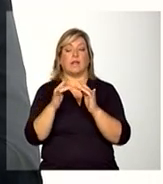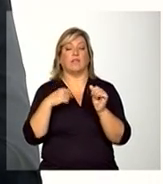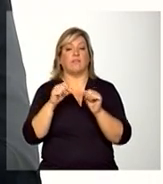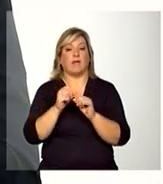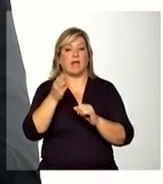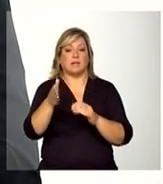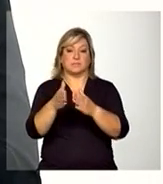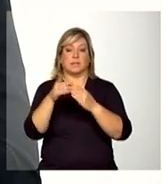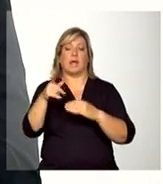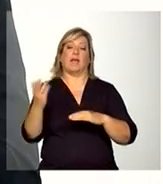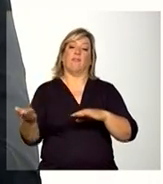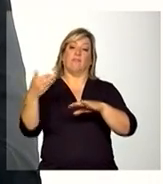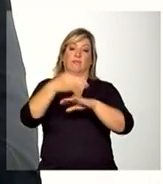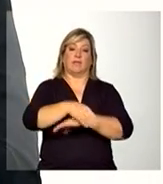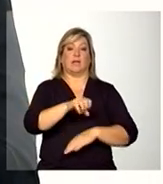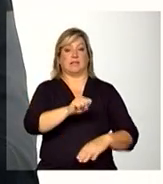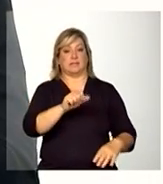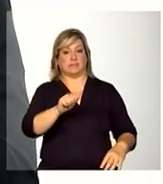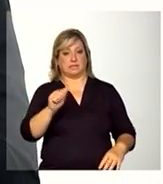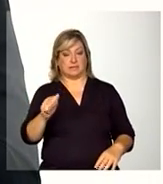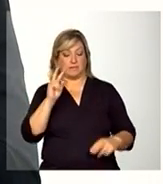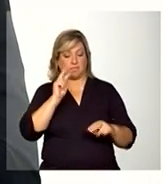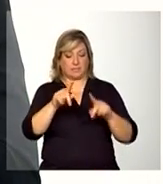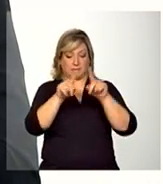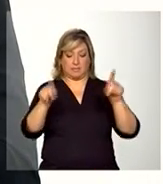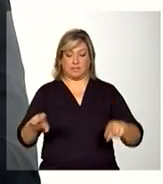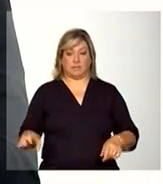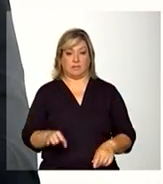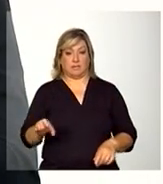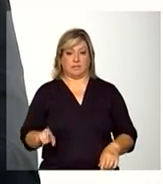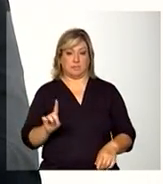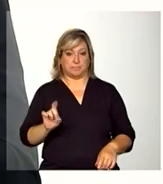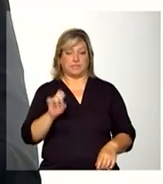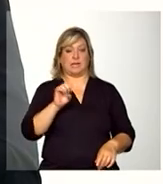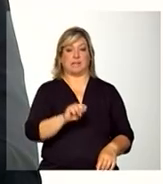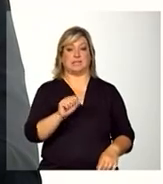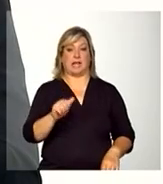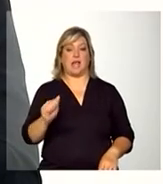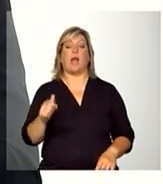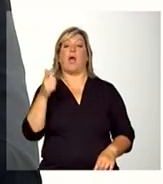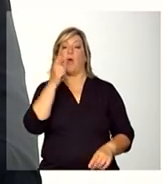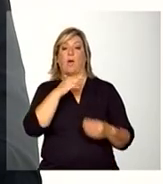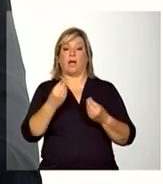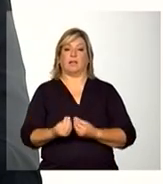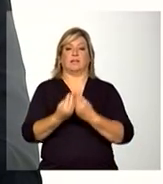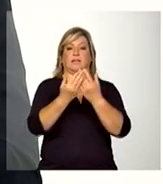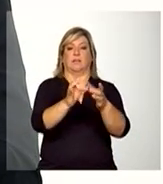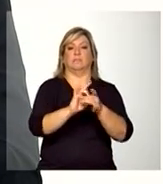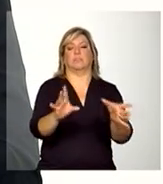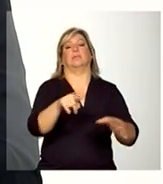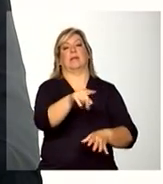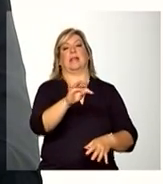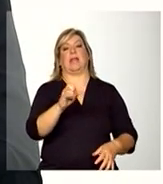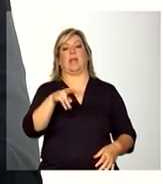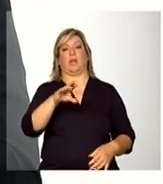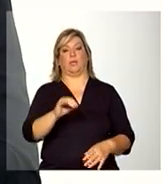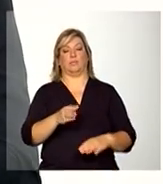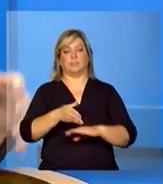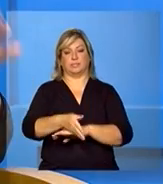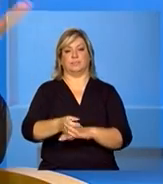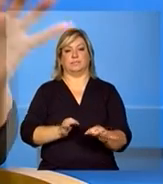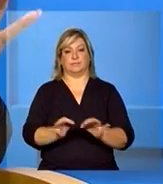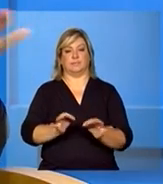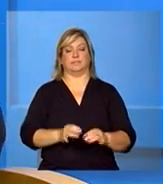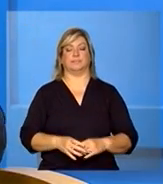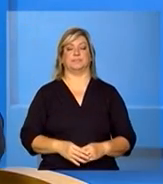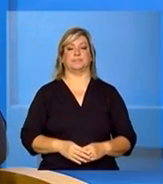no saa acessam a saa clicam lá na opção e concedem acesso a esse técnico perfeito Camila